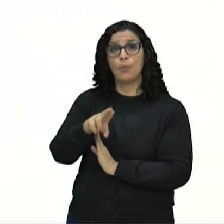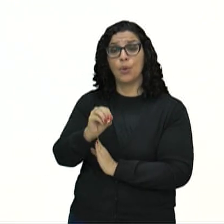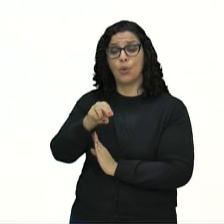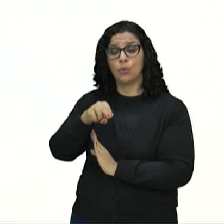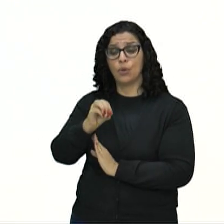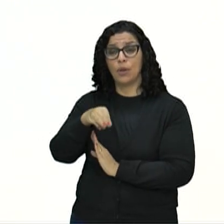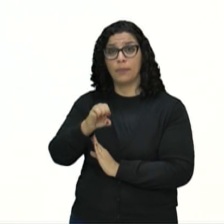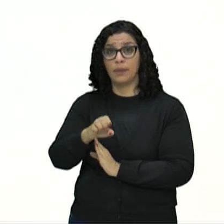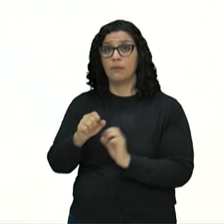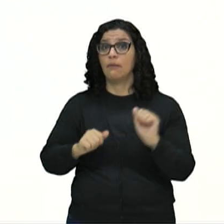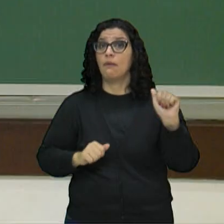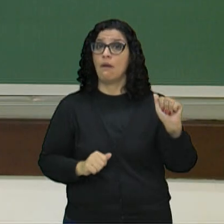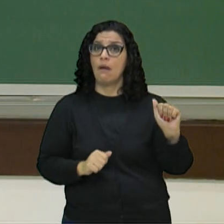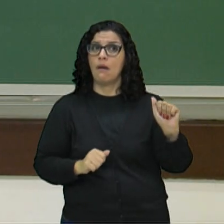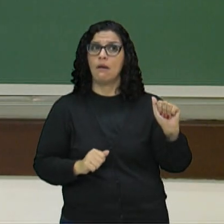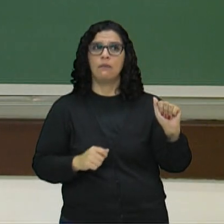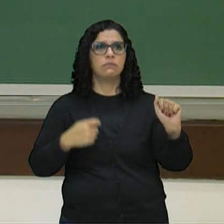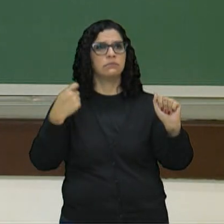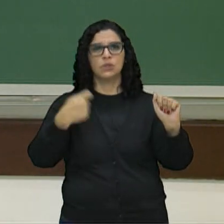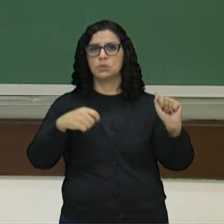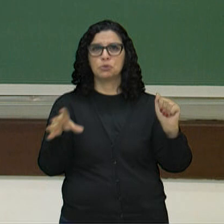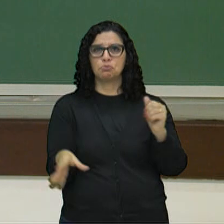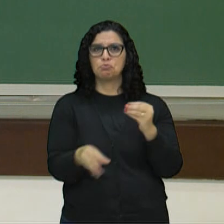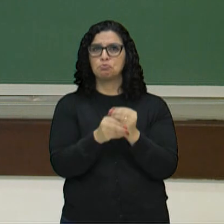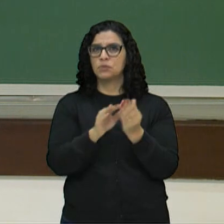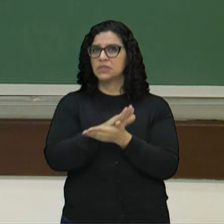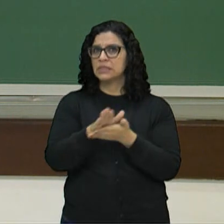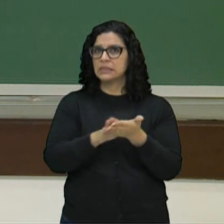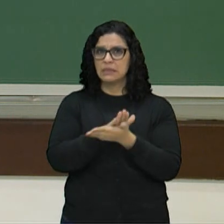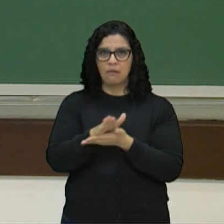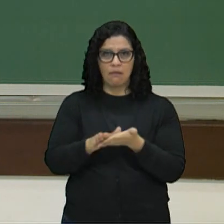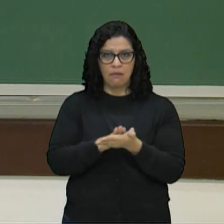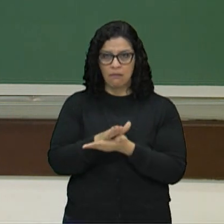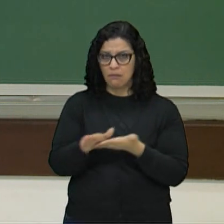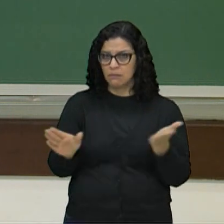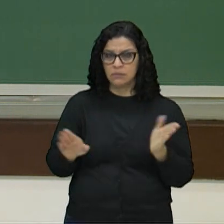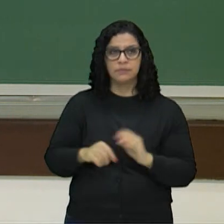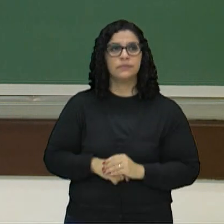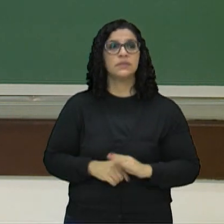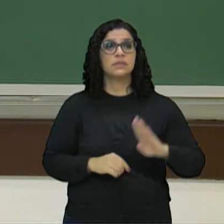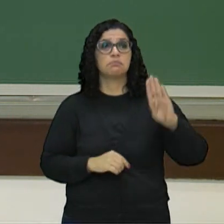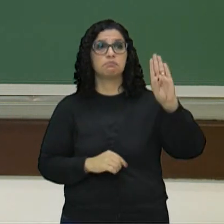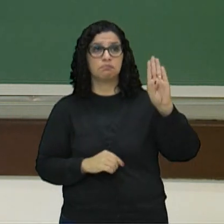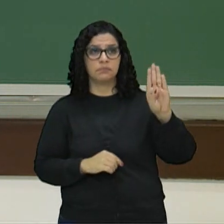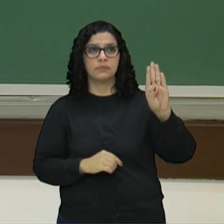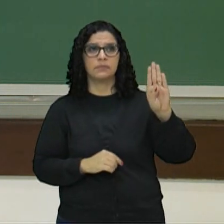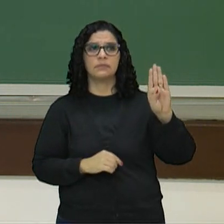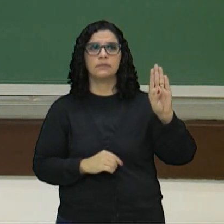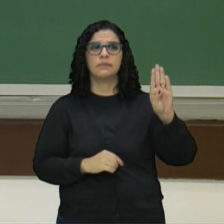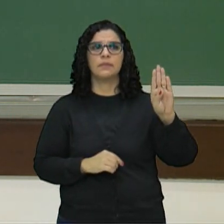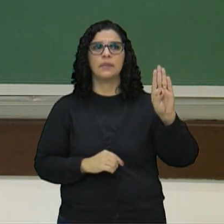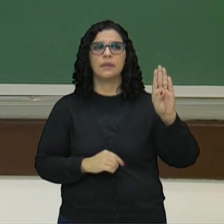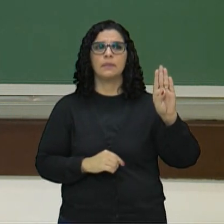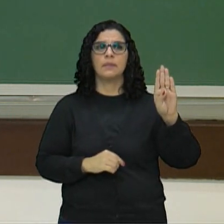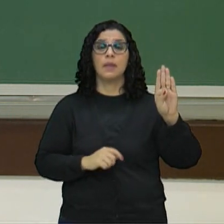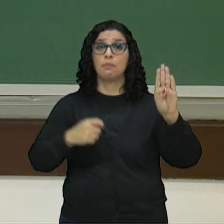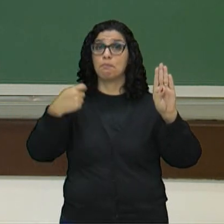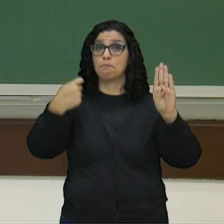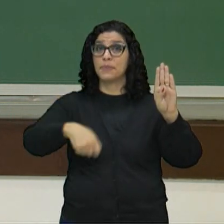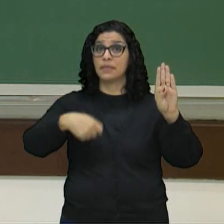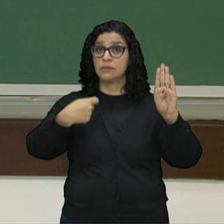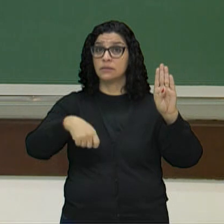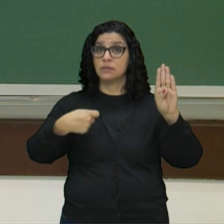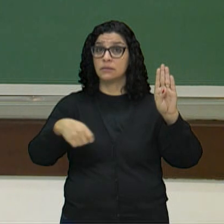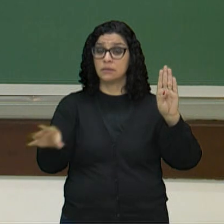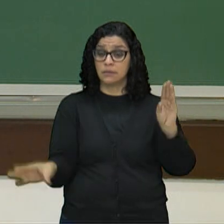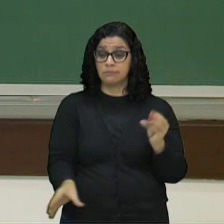A. Não foi necessário acrescentar uma preposição ao pronome. Letra